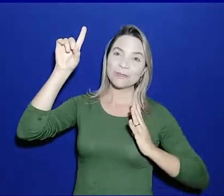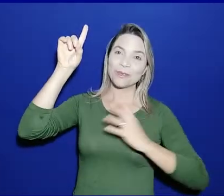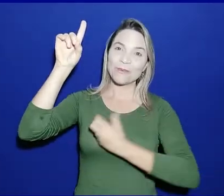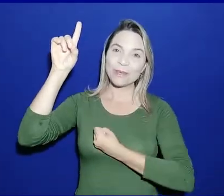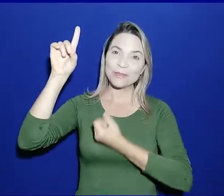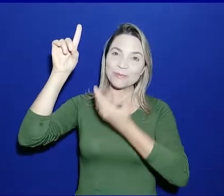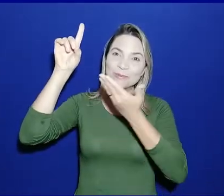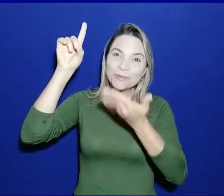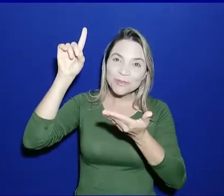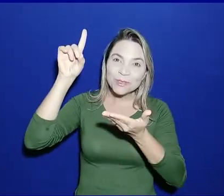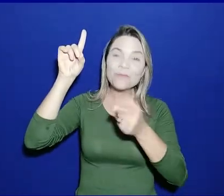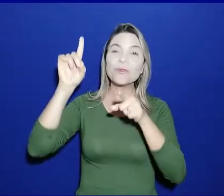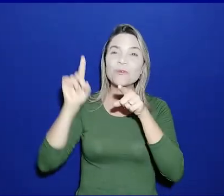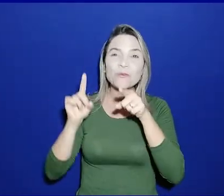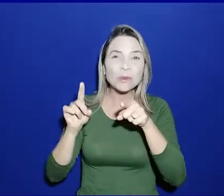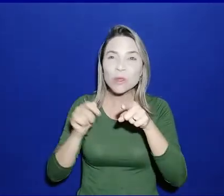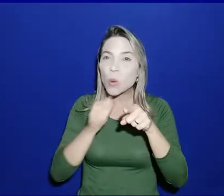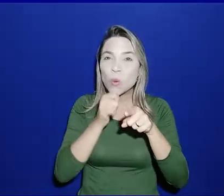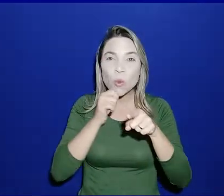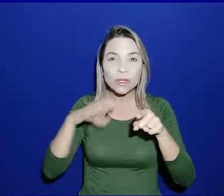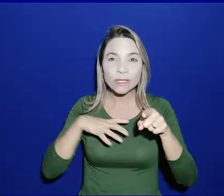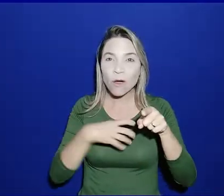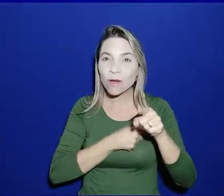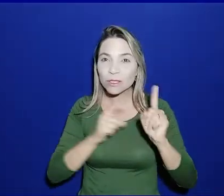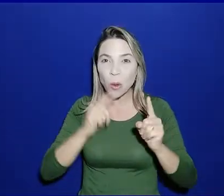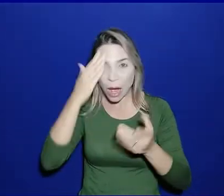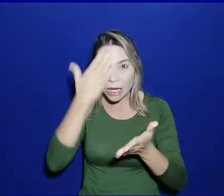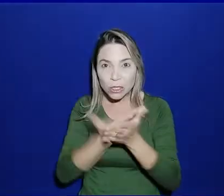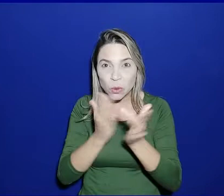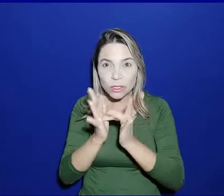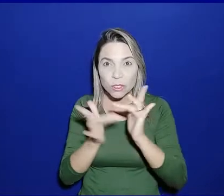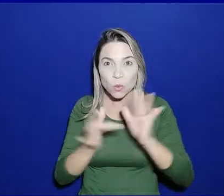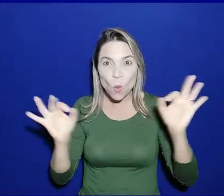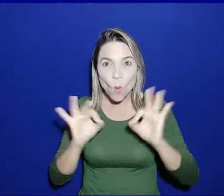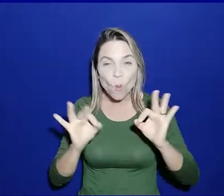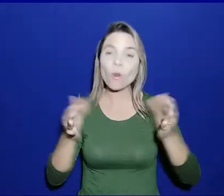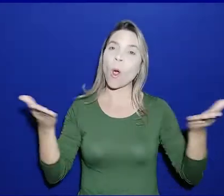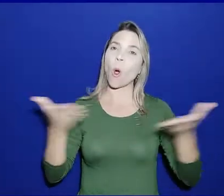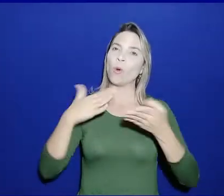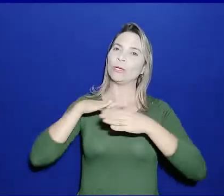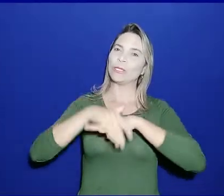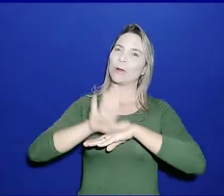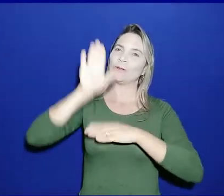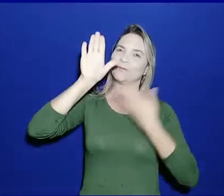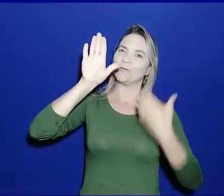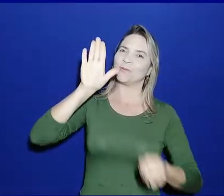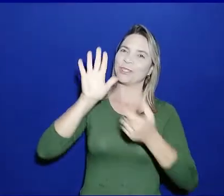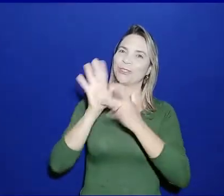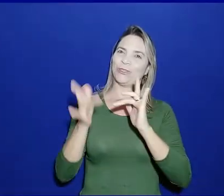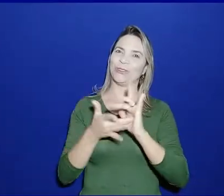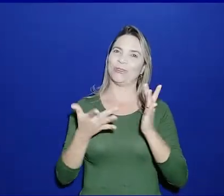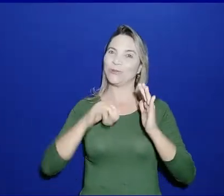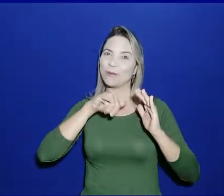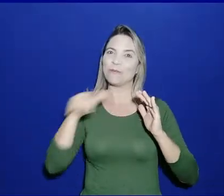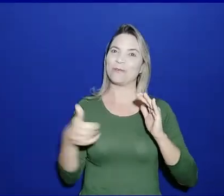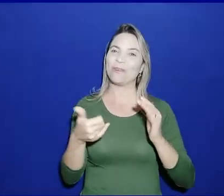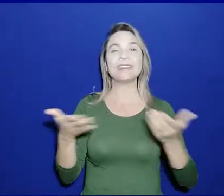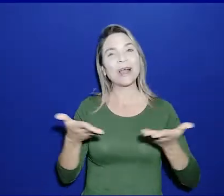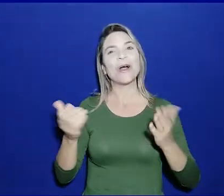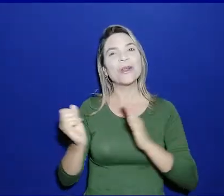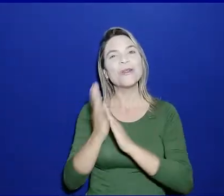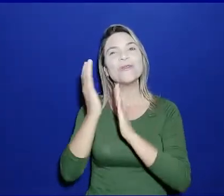Cristo Jesus. E você, que ainda não creu no Senhor Jesus Cristo, faça isso essa noite, mas louve o nome do